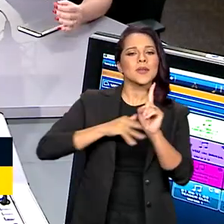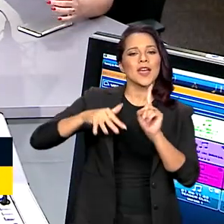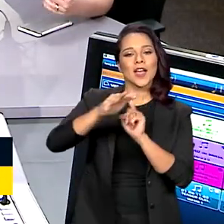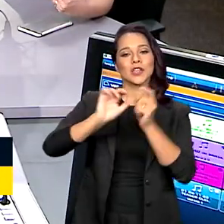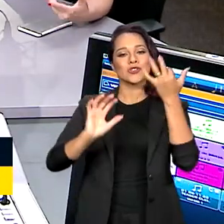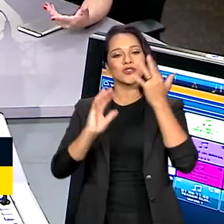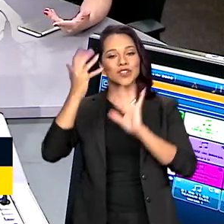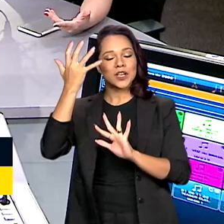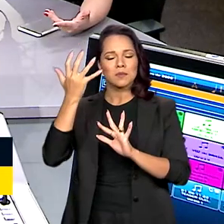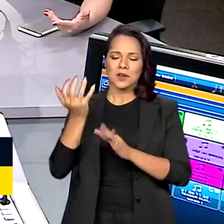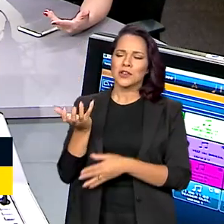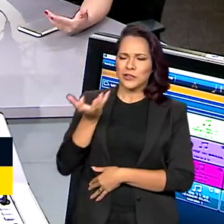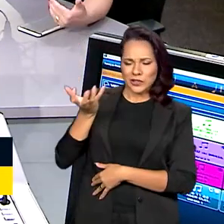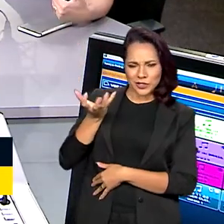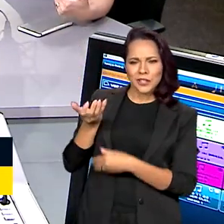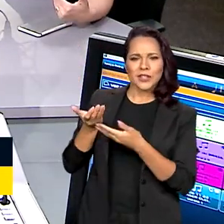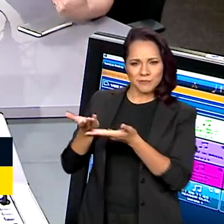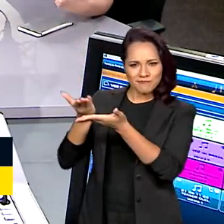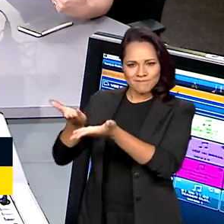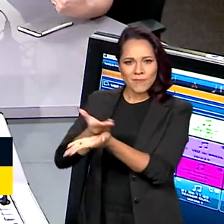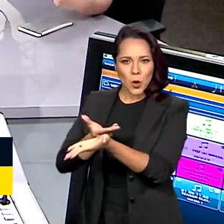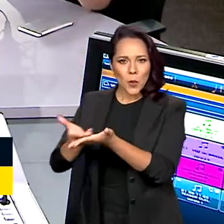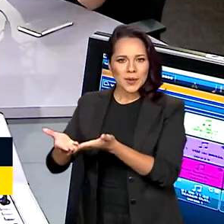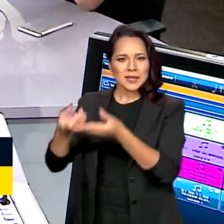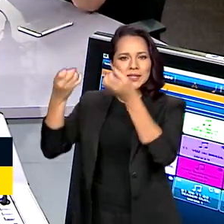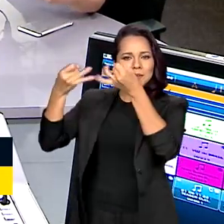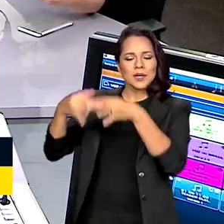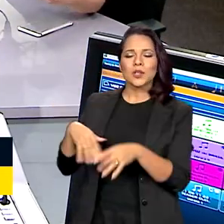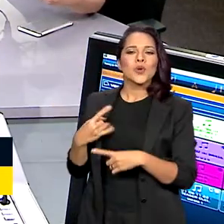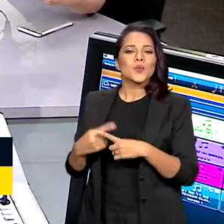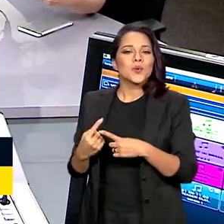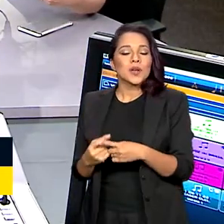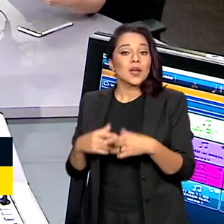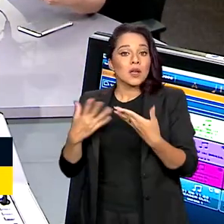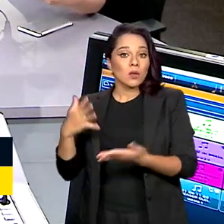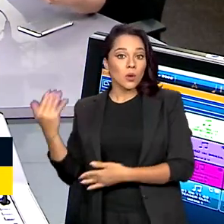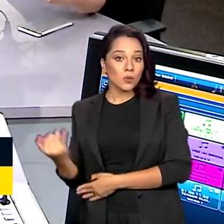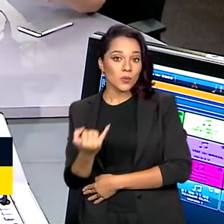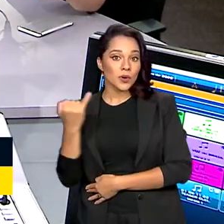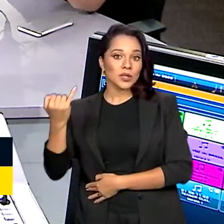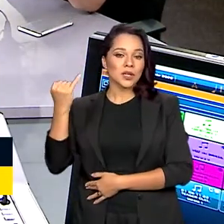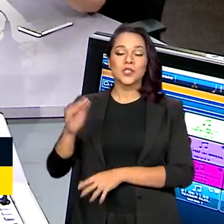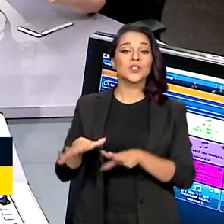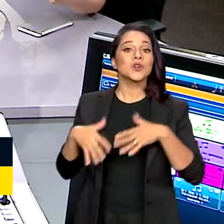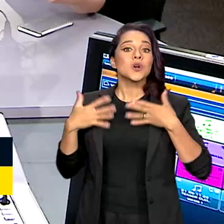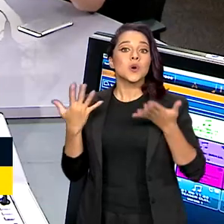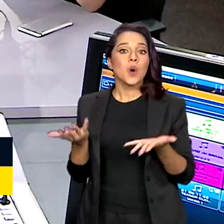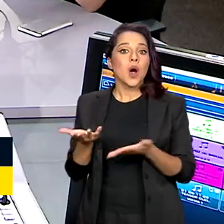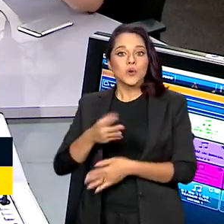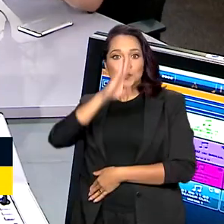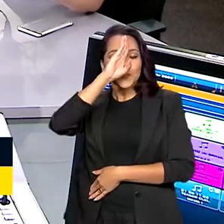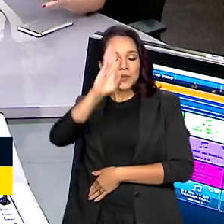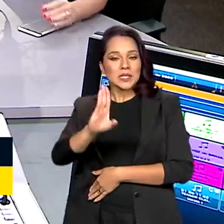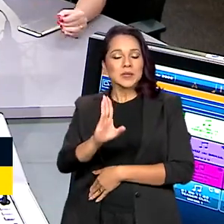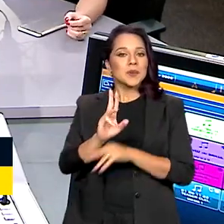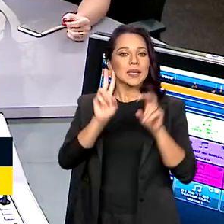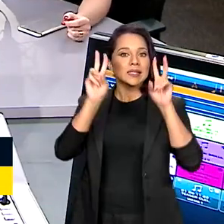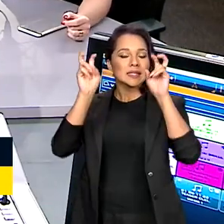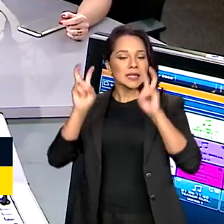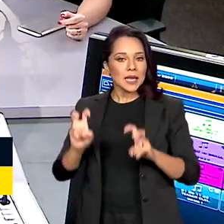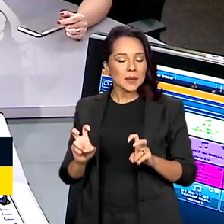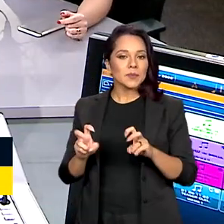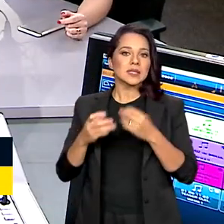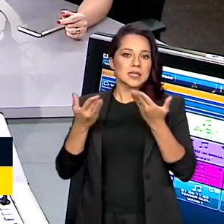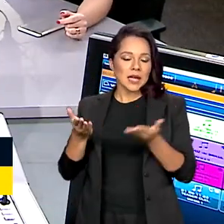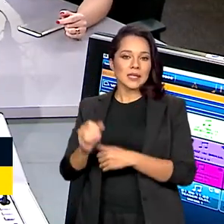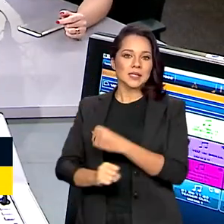climática. Então a gente queria que o senhor começasse explicando por que que ela é tão relevante e quais devem ser os principais temas